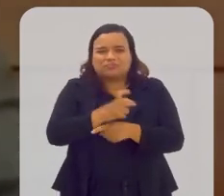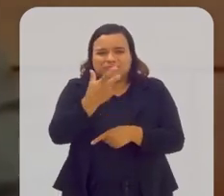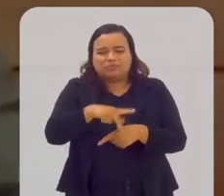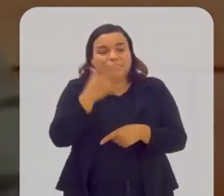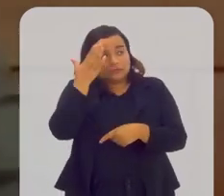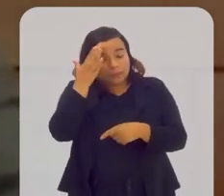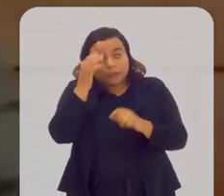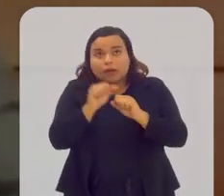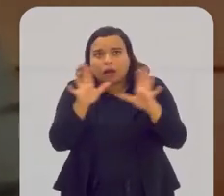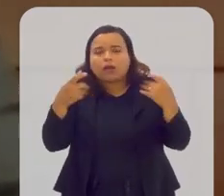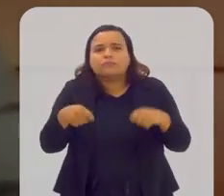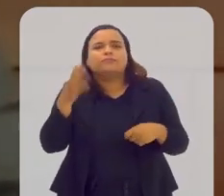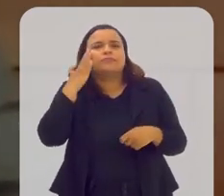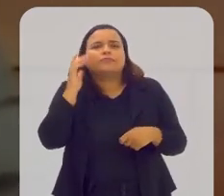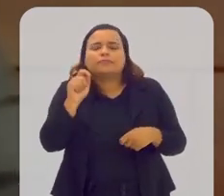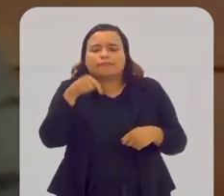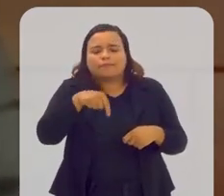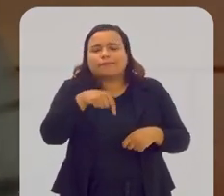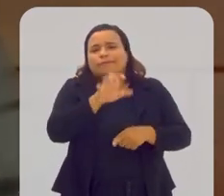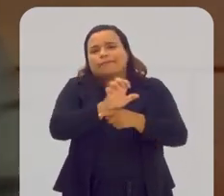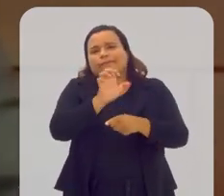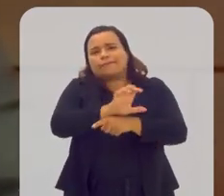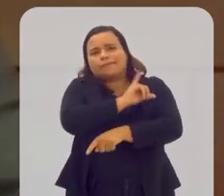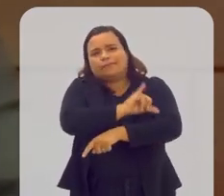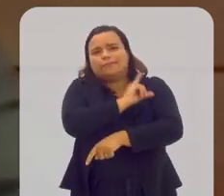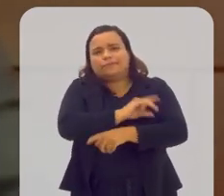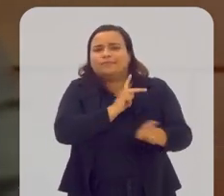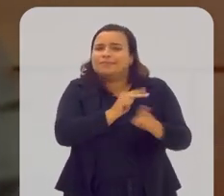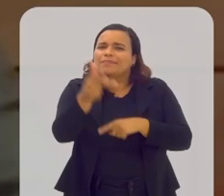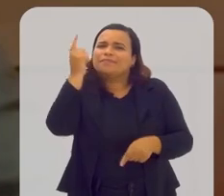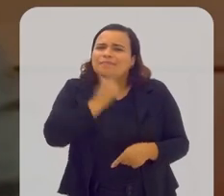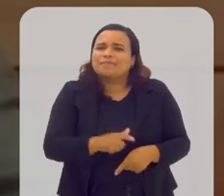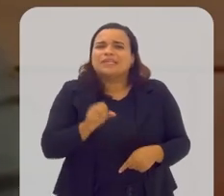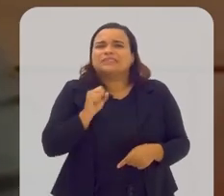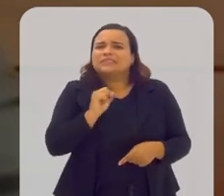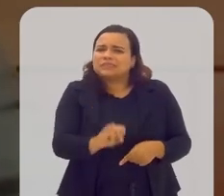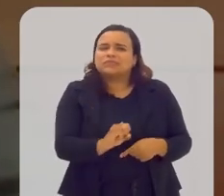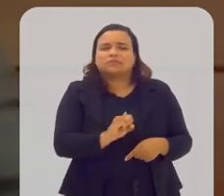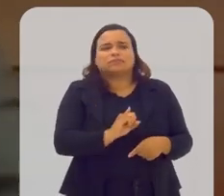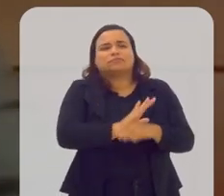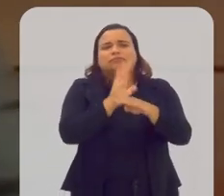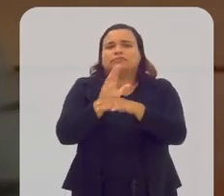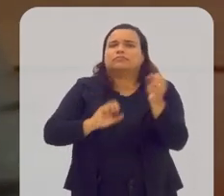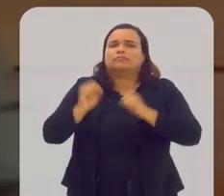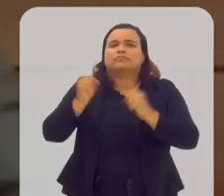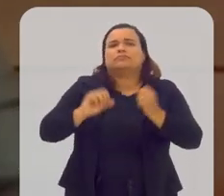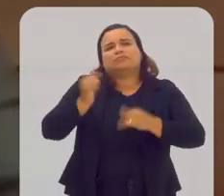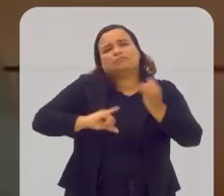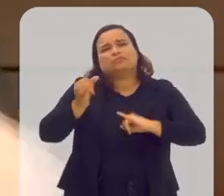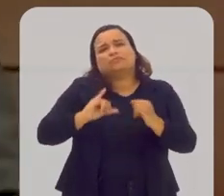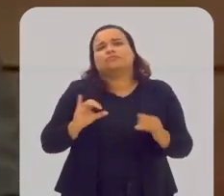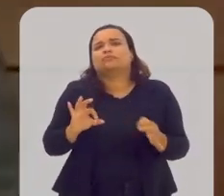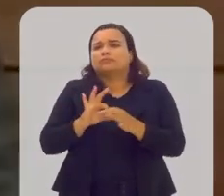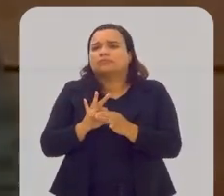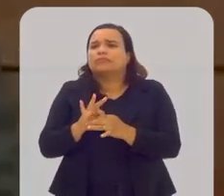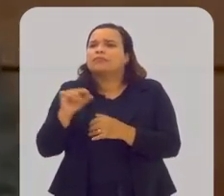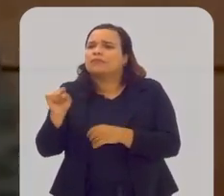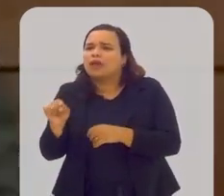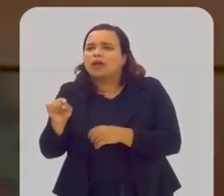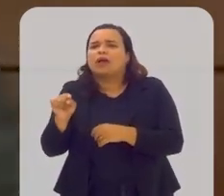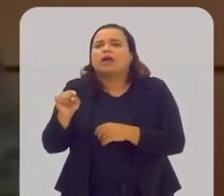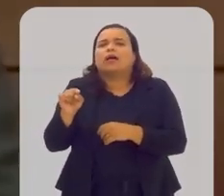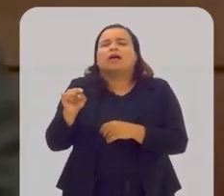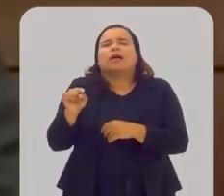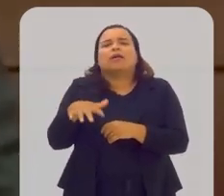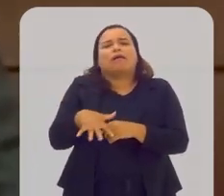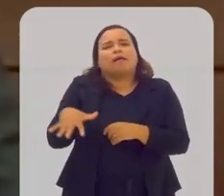estaduais precisam ter essa clareza de como o Estado do Rio de Janeiro ganha, se entende a indústria química e essa integração